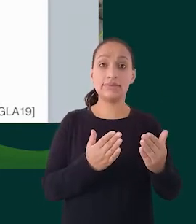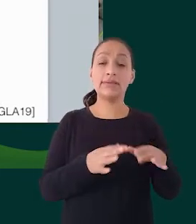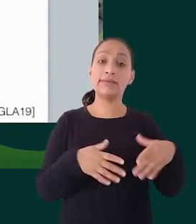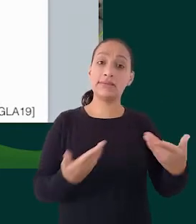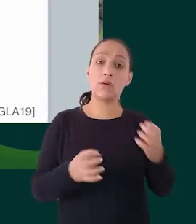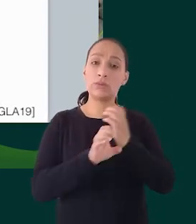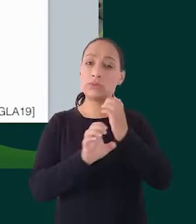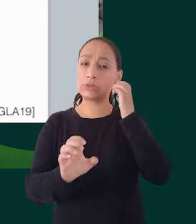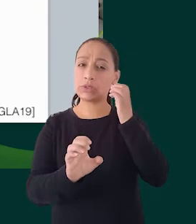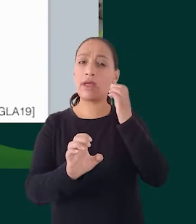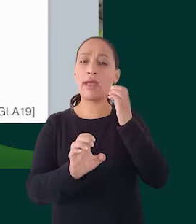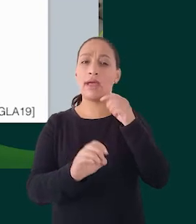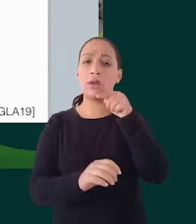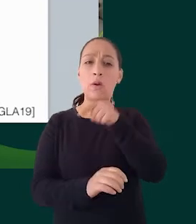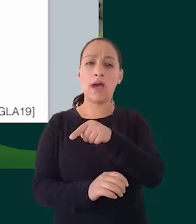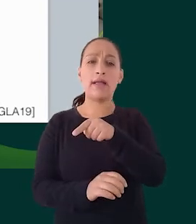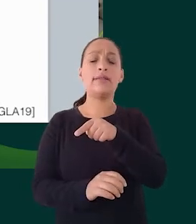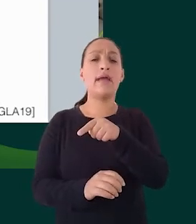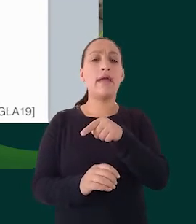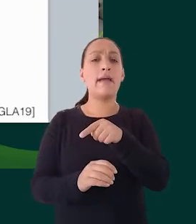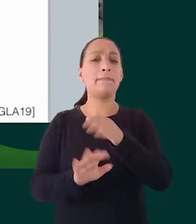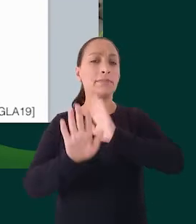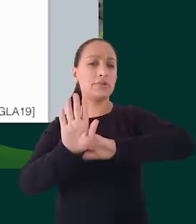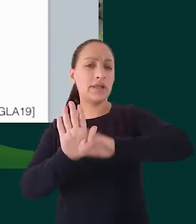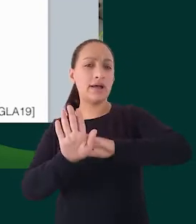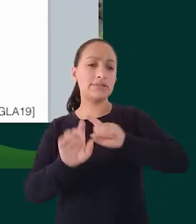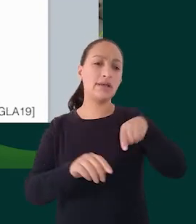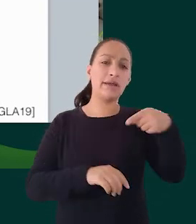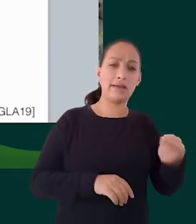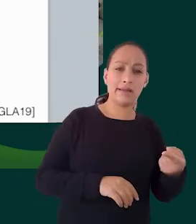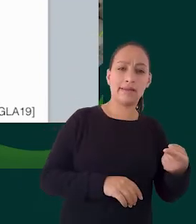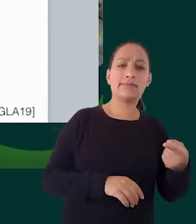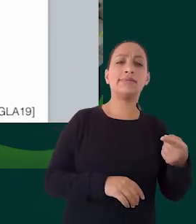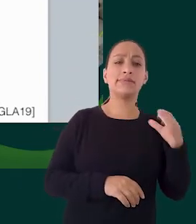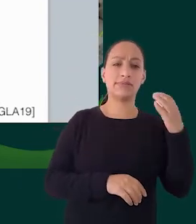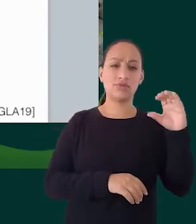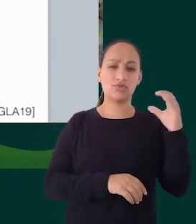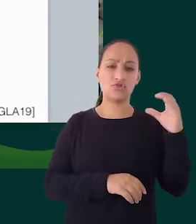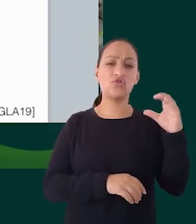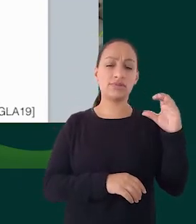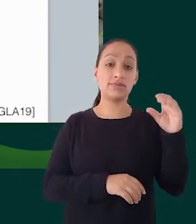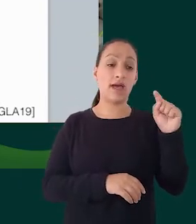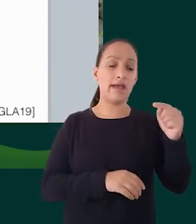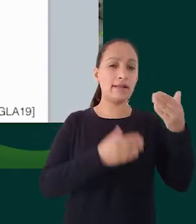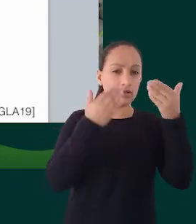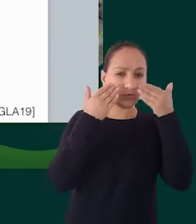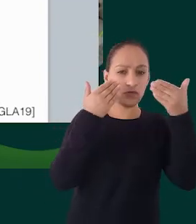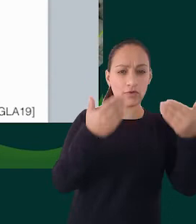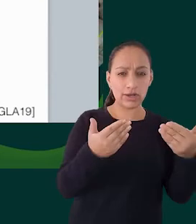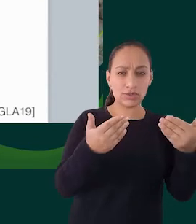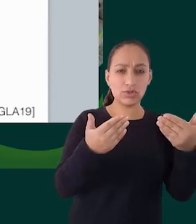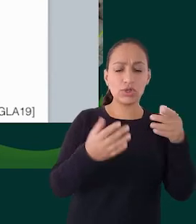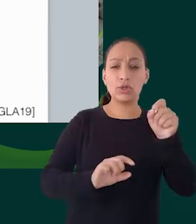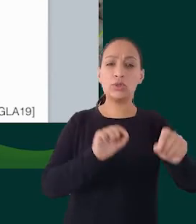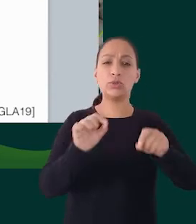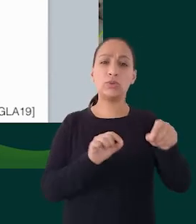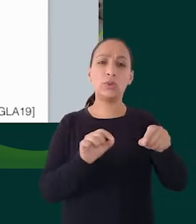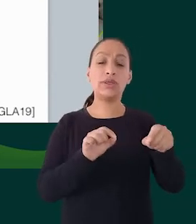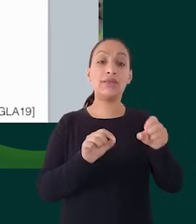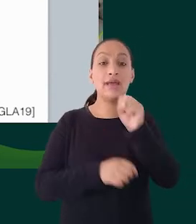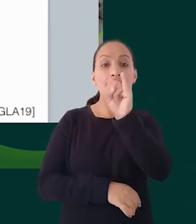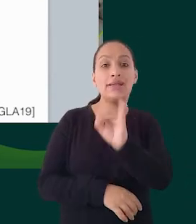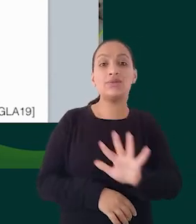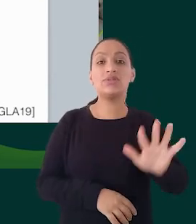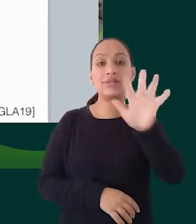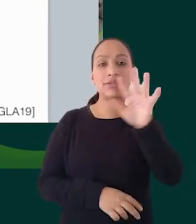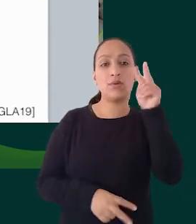mais back-end e o cientista de dados é o cara mais front-end no que diz respeito a essa ilustração